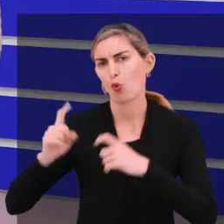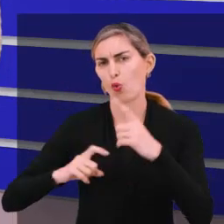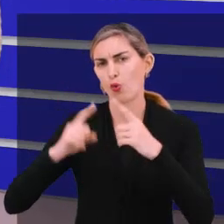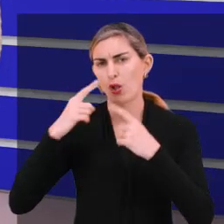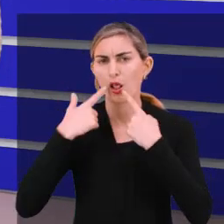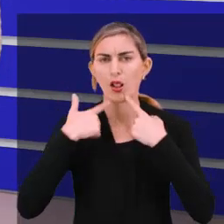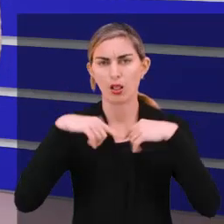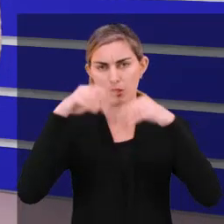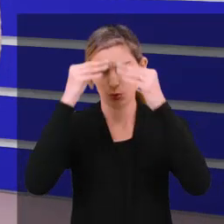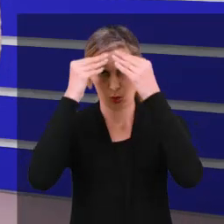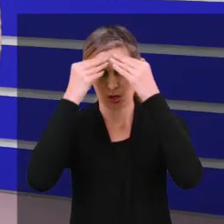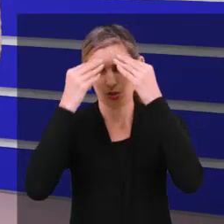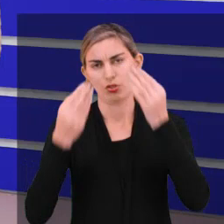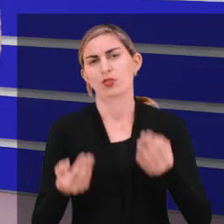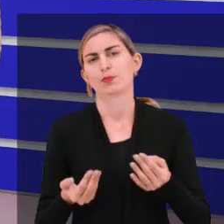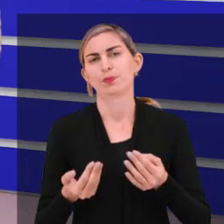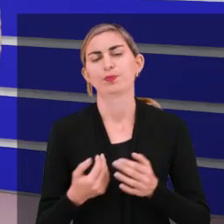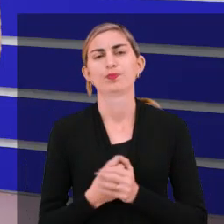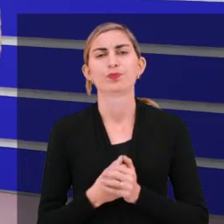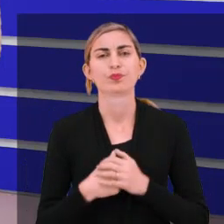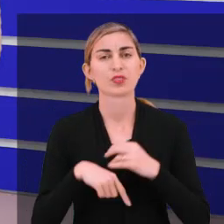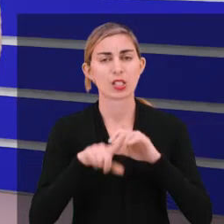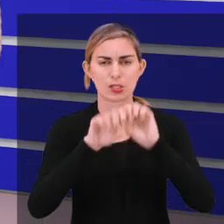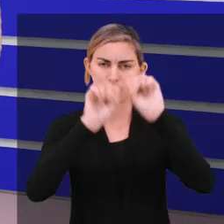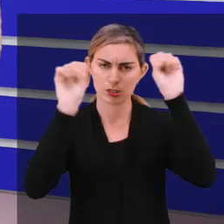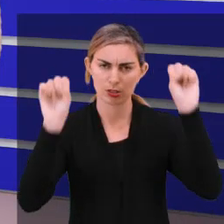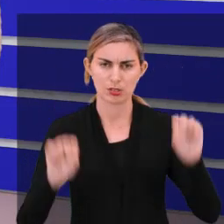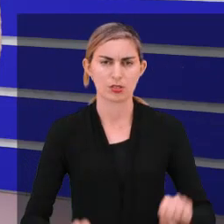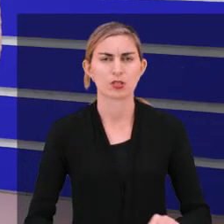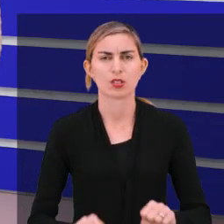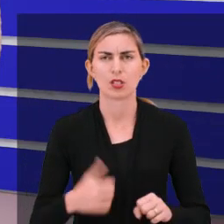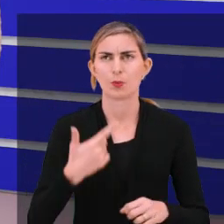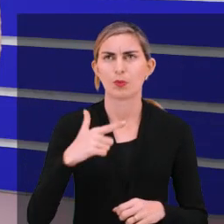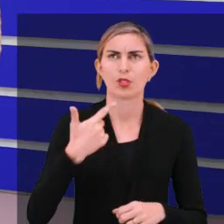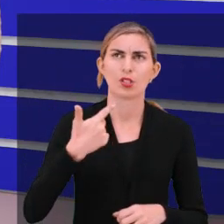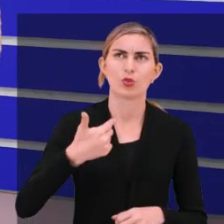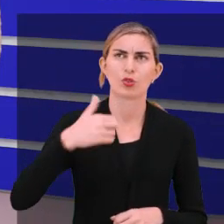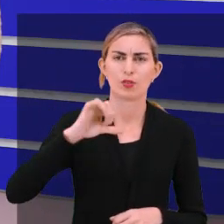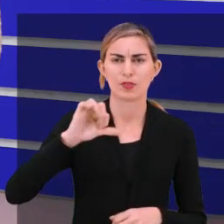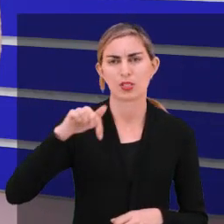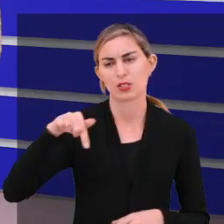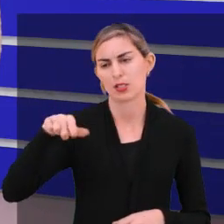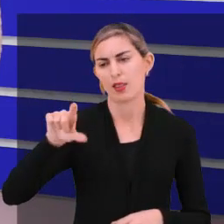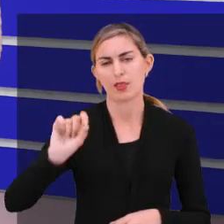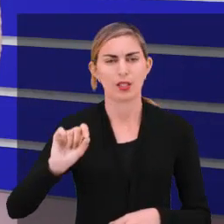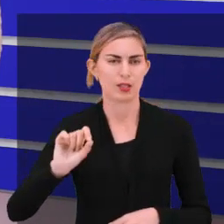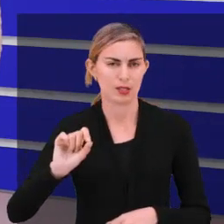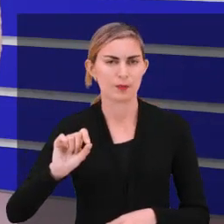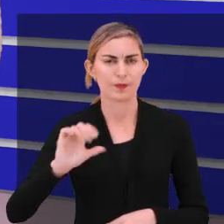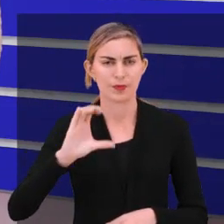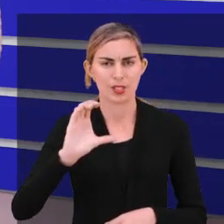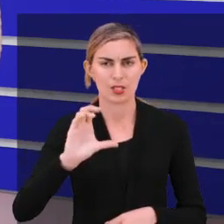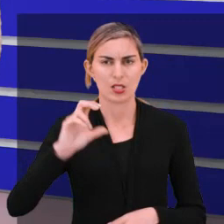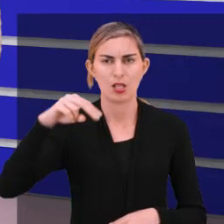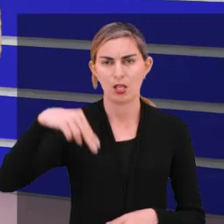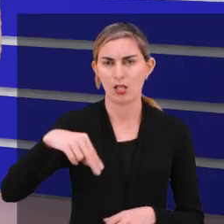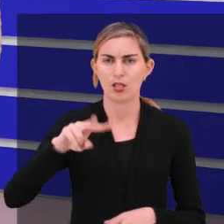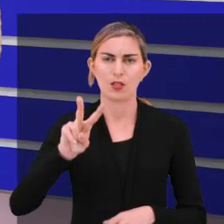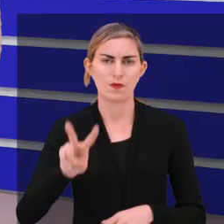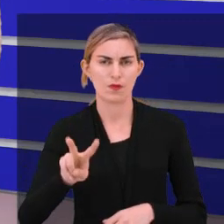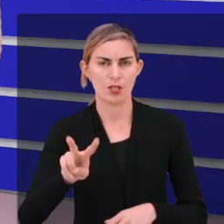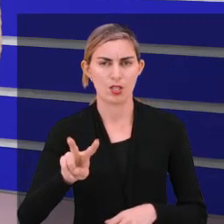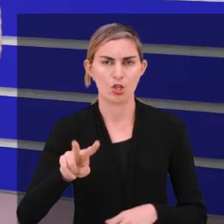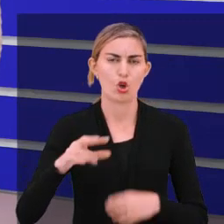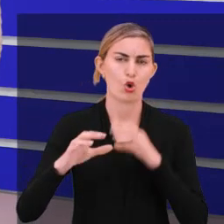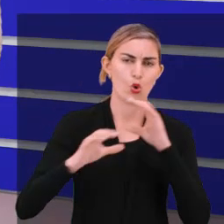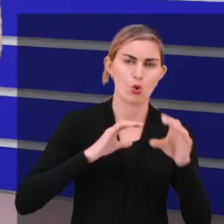Através da linguagem. E aí ele sistematizou lá na década de 70 a CNV, a comunicação não